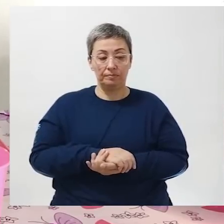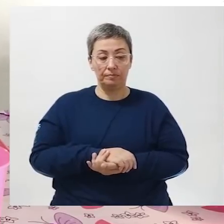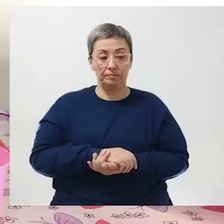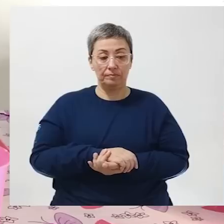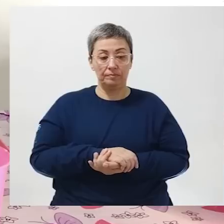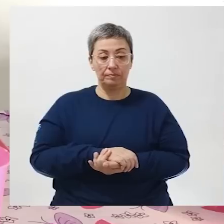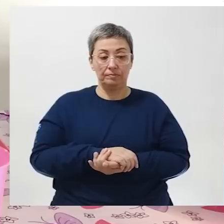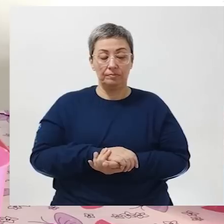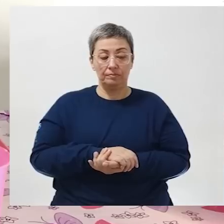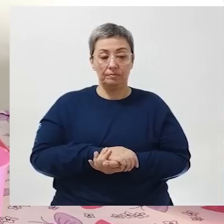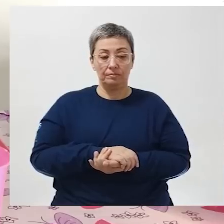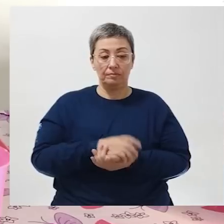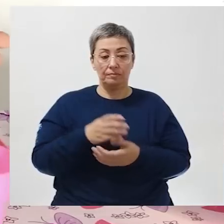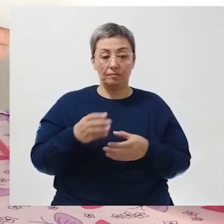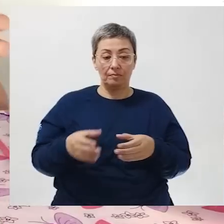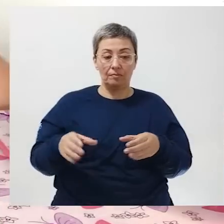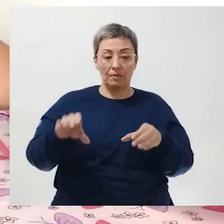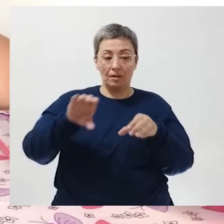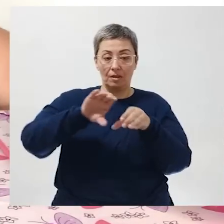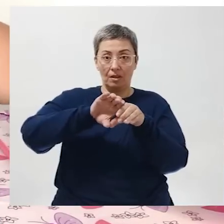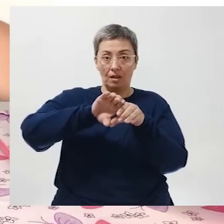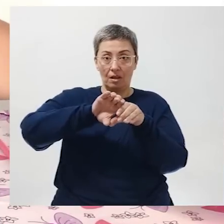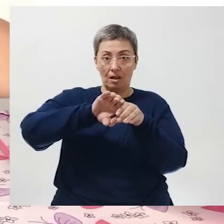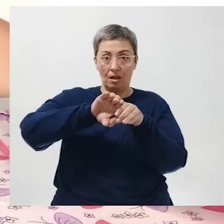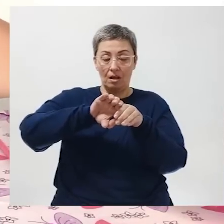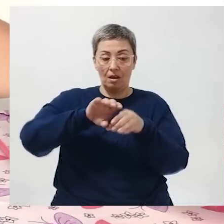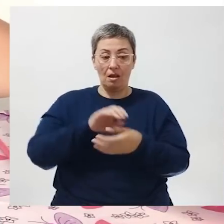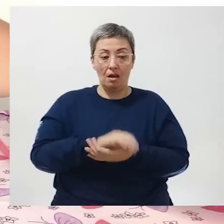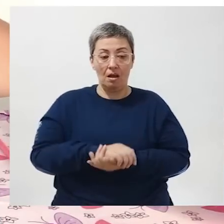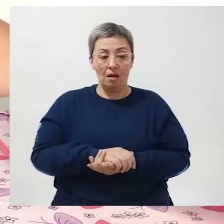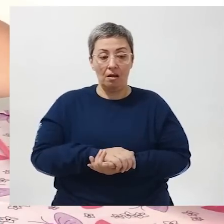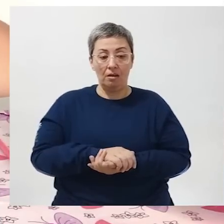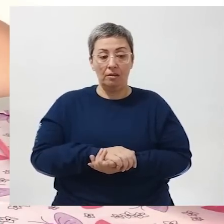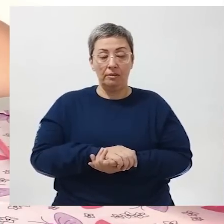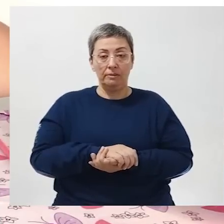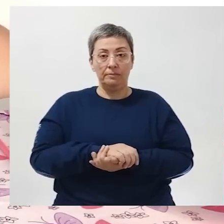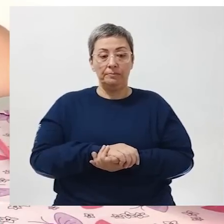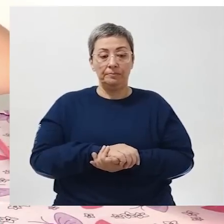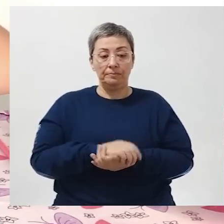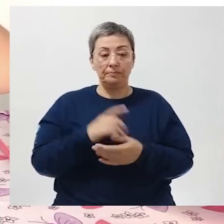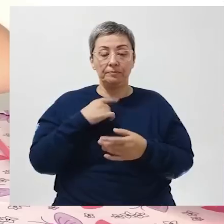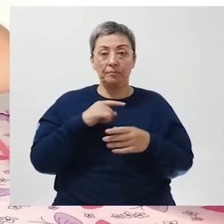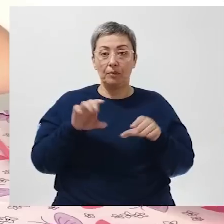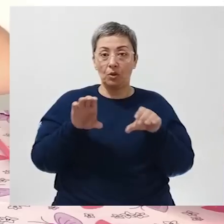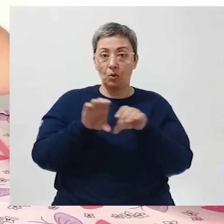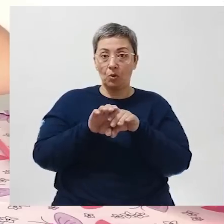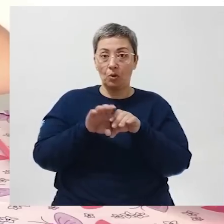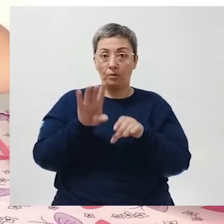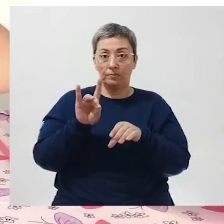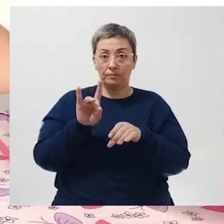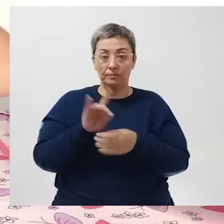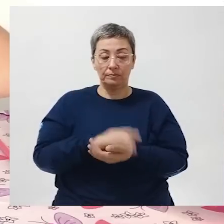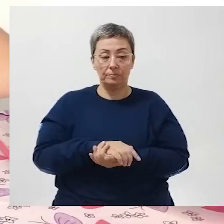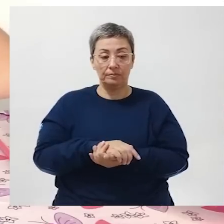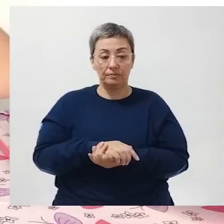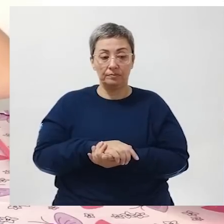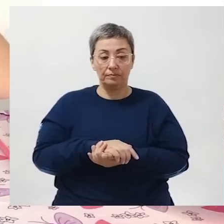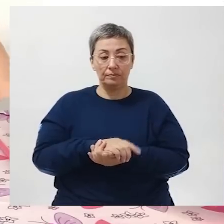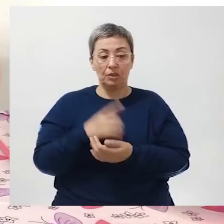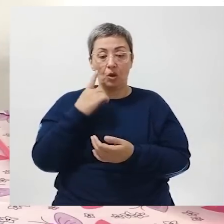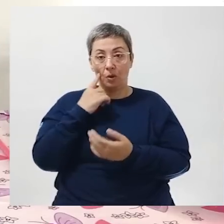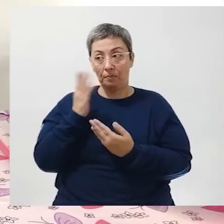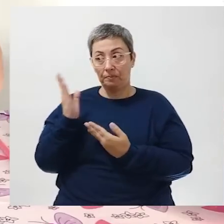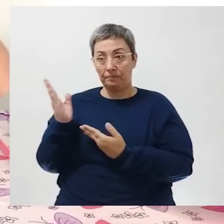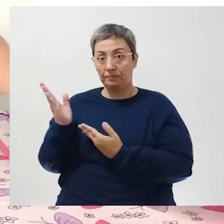e vamos colocar um junto com o outro, colando os dois, assim, ó,